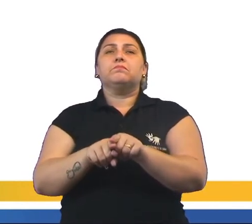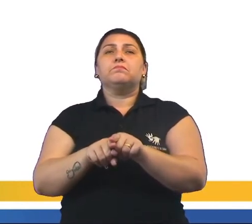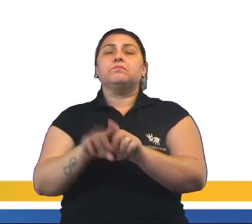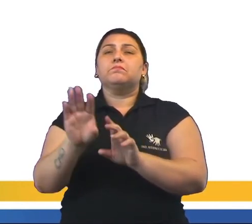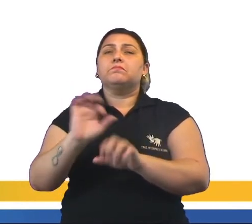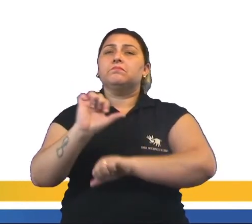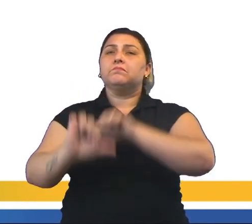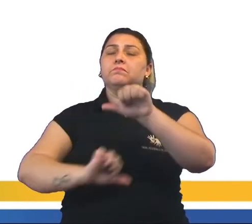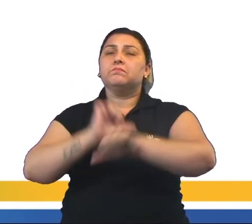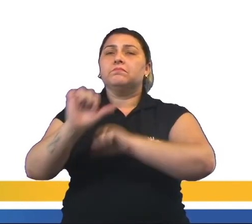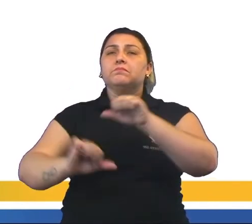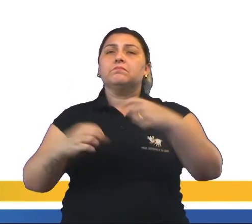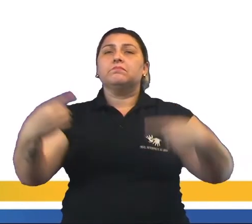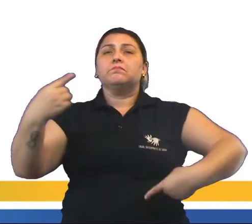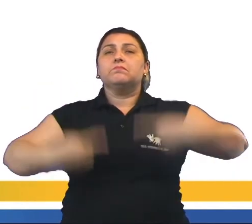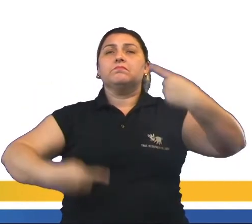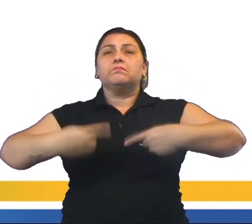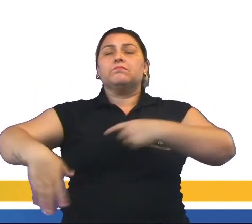políticas sociais, né?